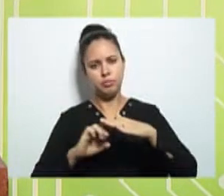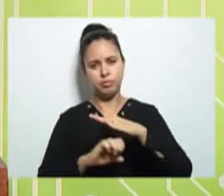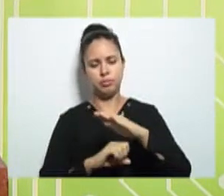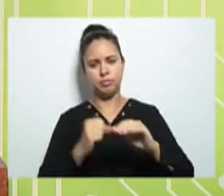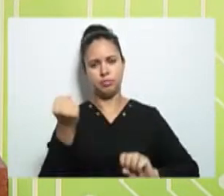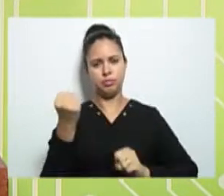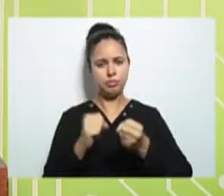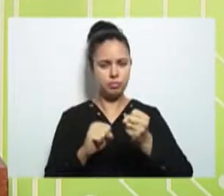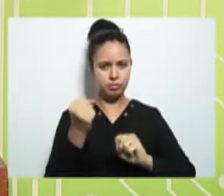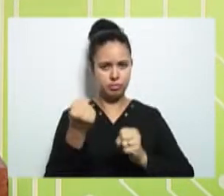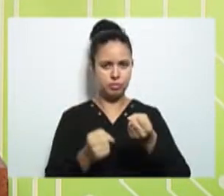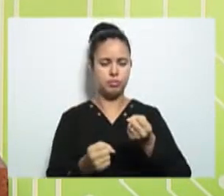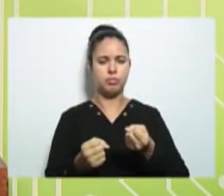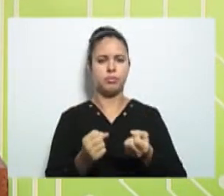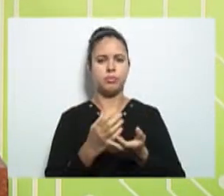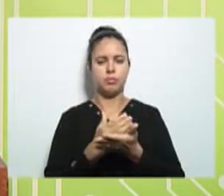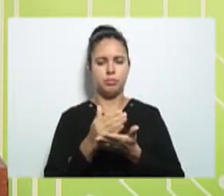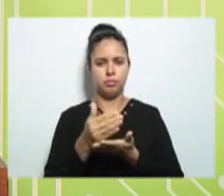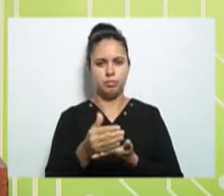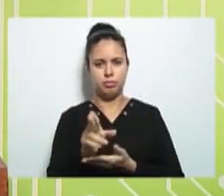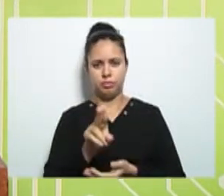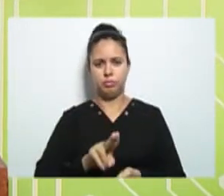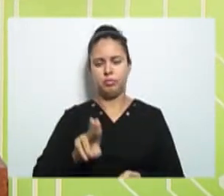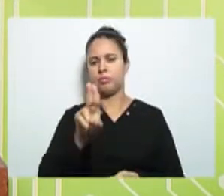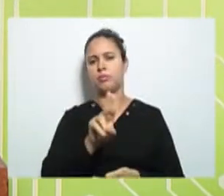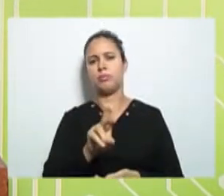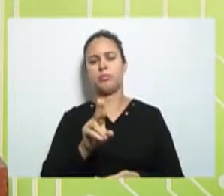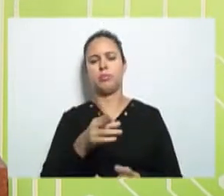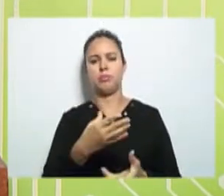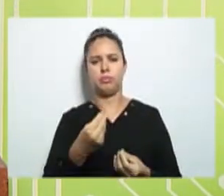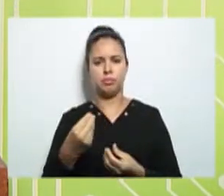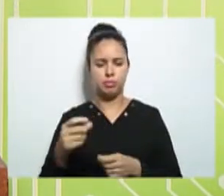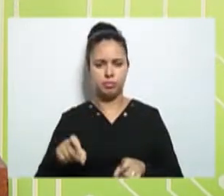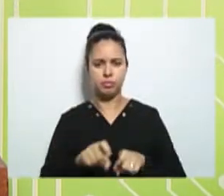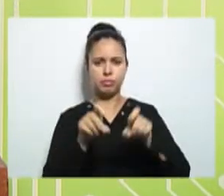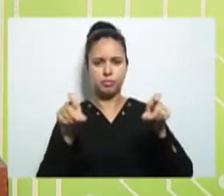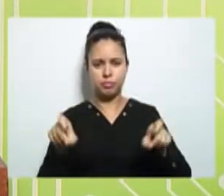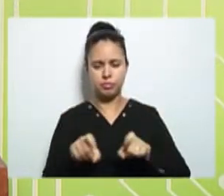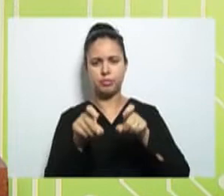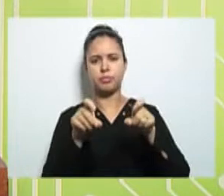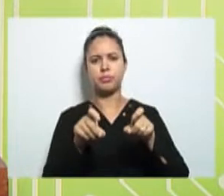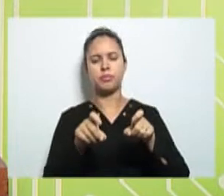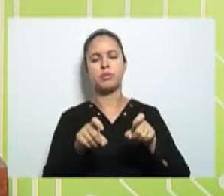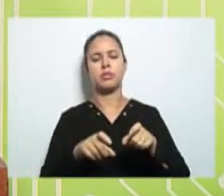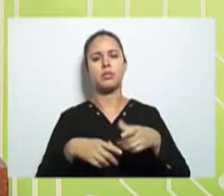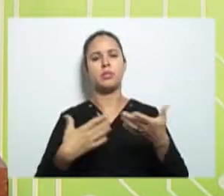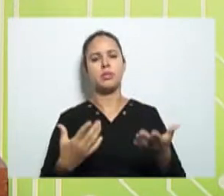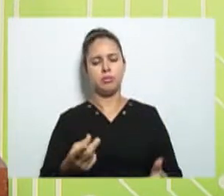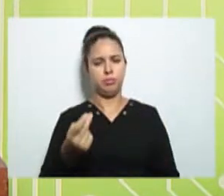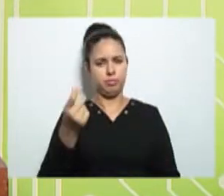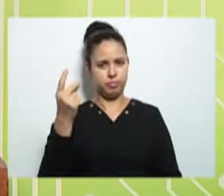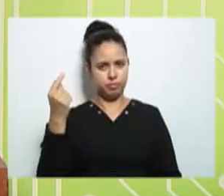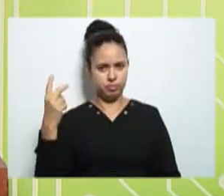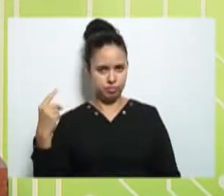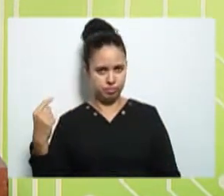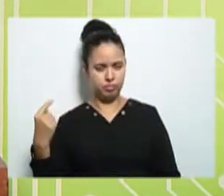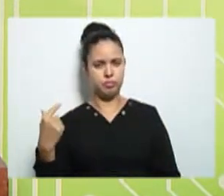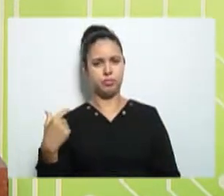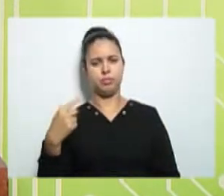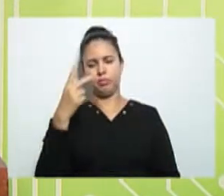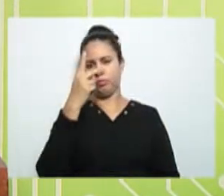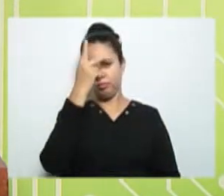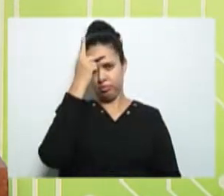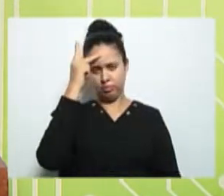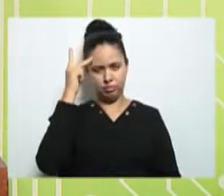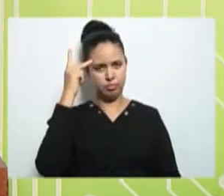Computador. Então, a gente que se movimentava mais, né? A gente tinha atividades não só em um canto parado, a gente mudou a